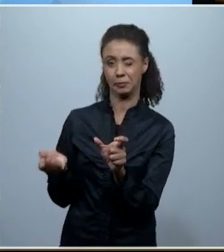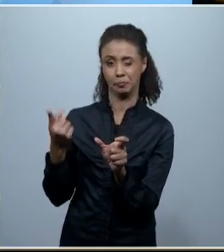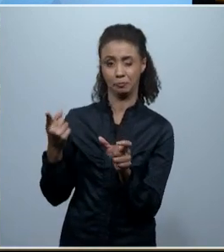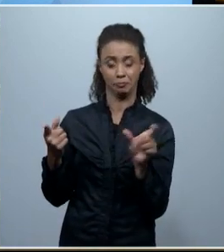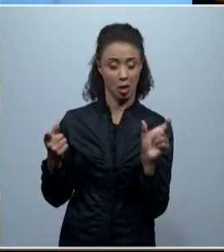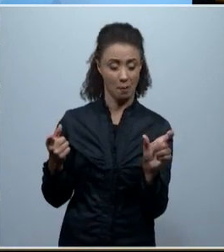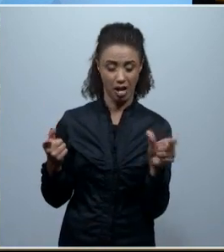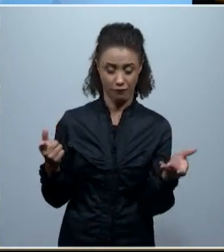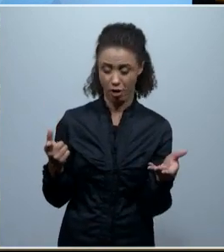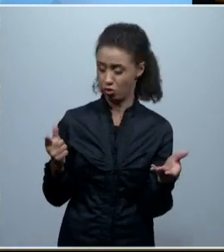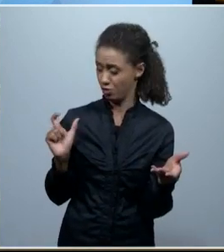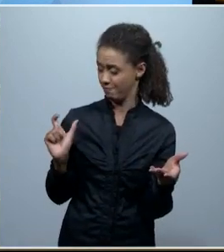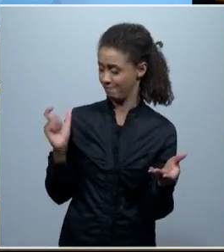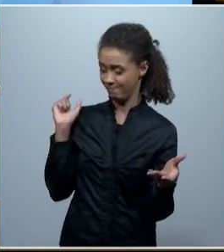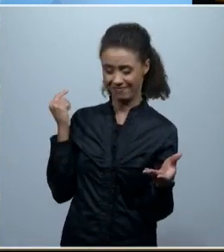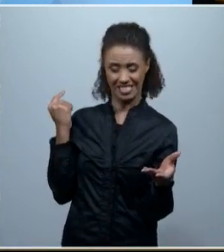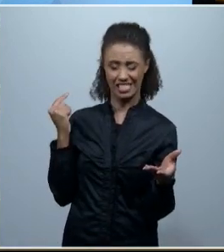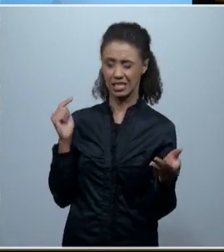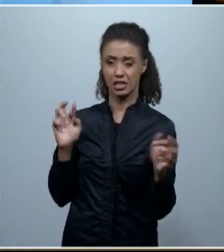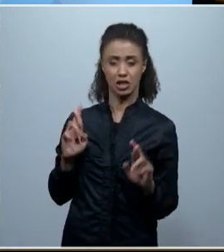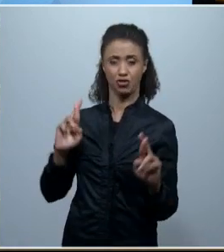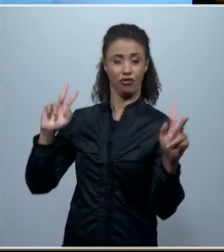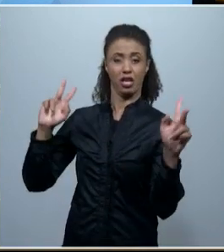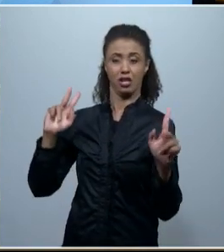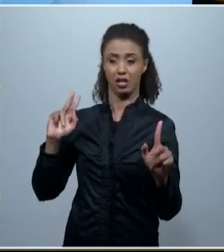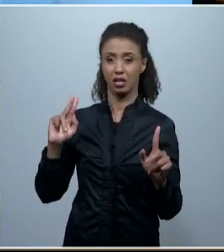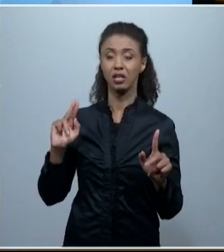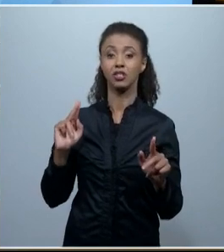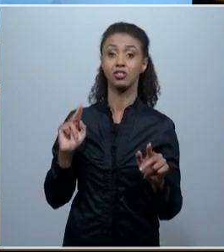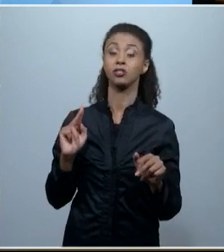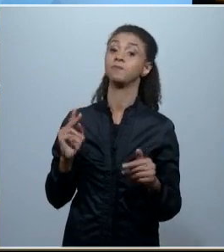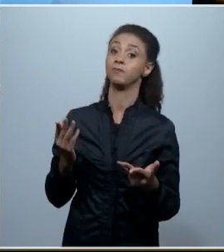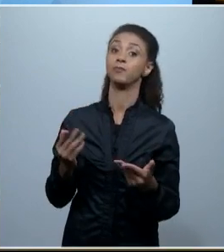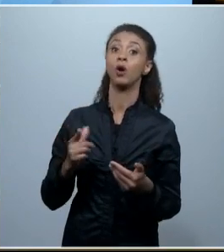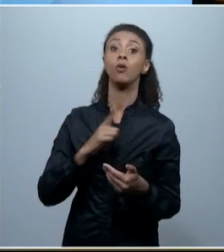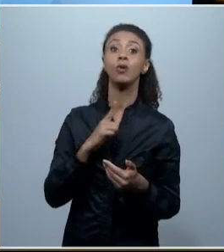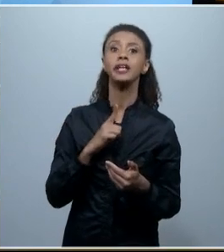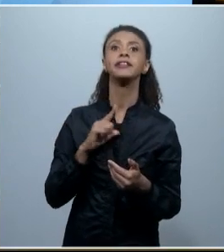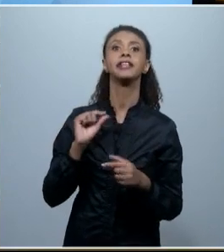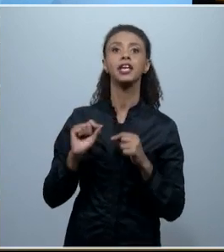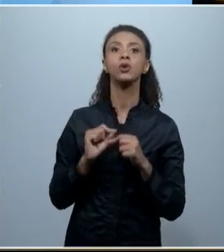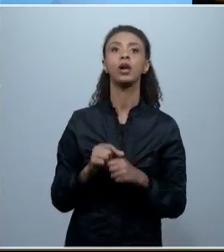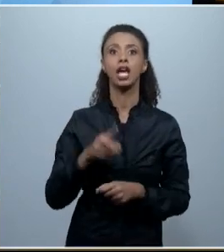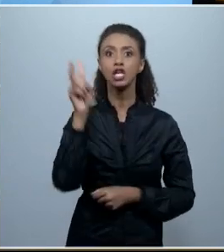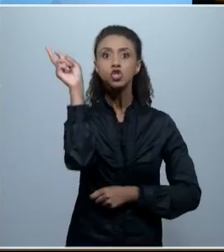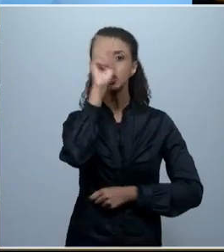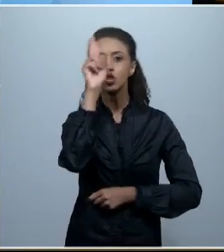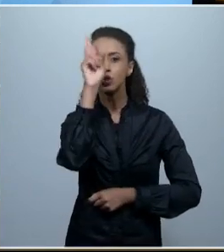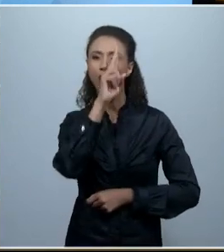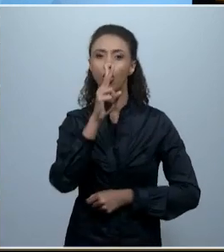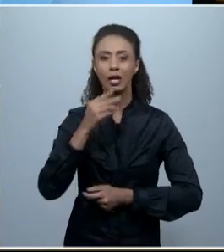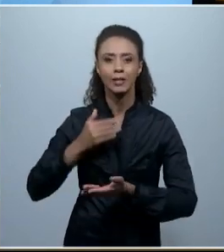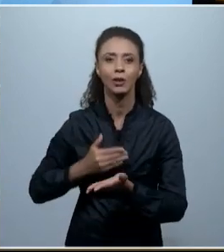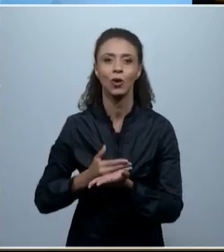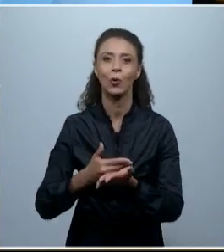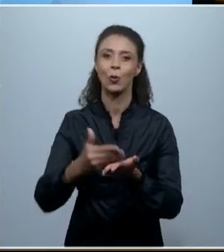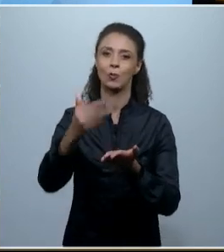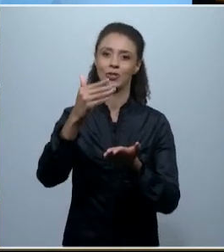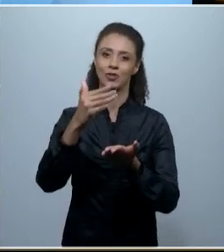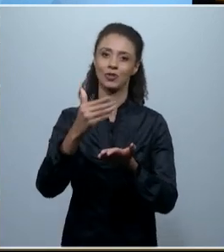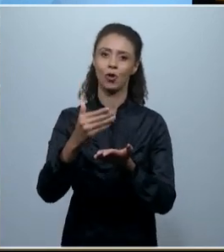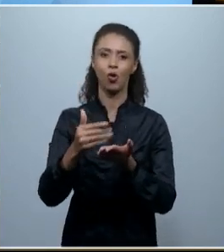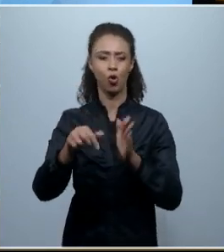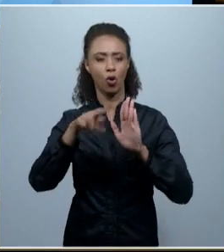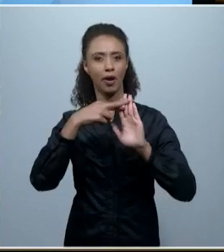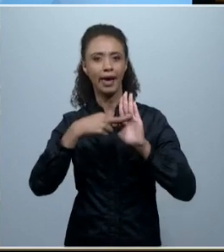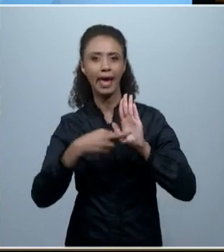lado fantástico de que os elementos aí que marca o início da geometria euclidiana sabe no sentido estrito com com teor e